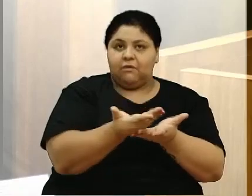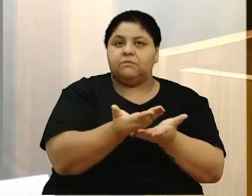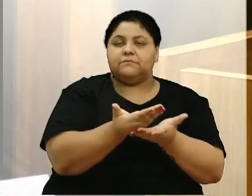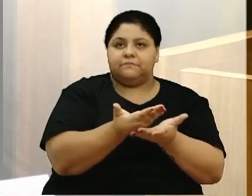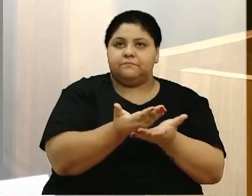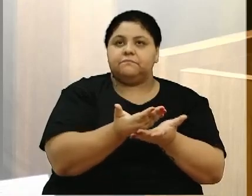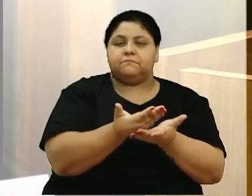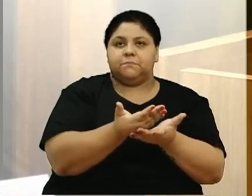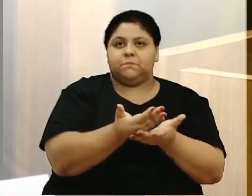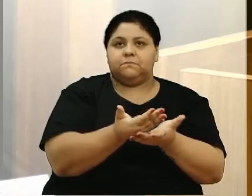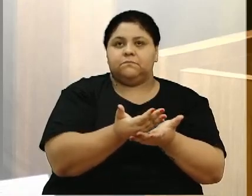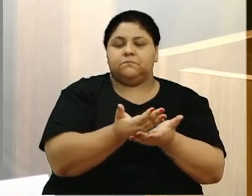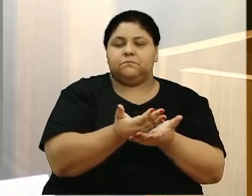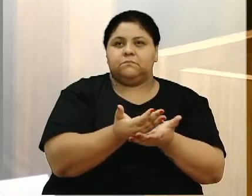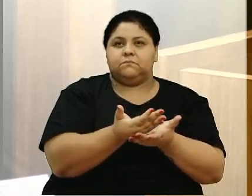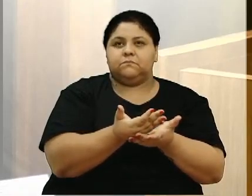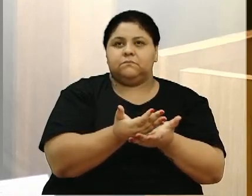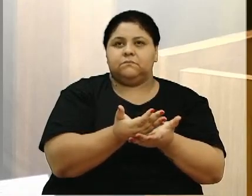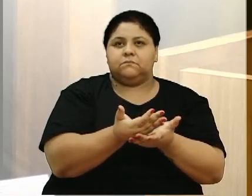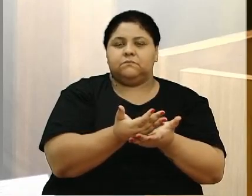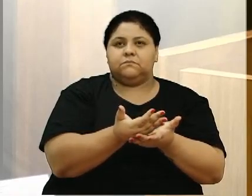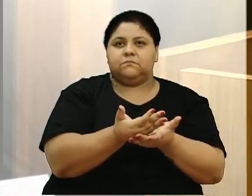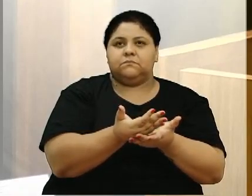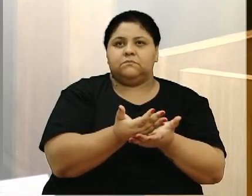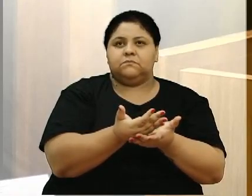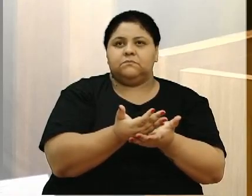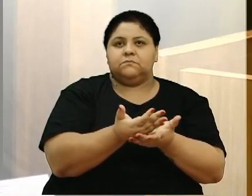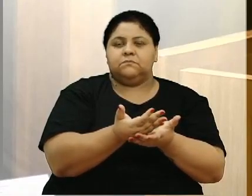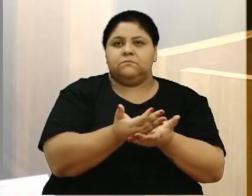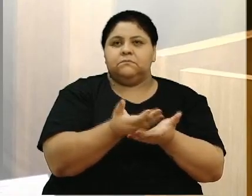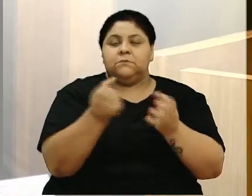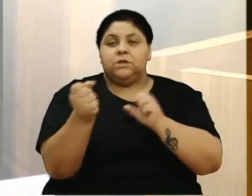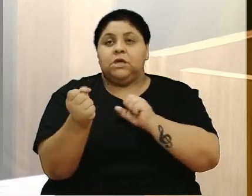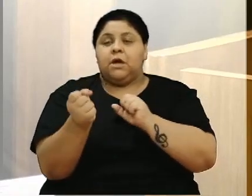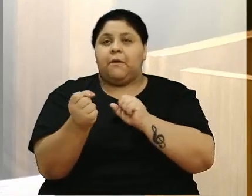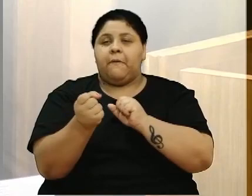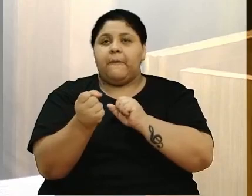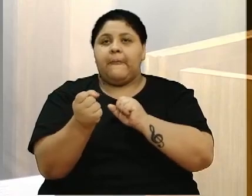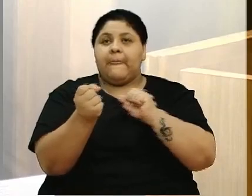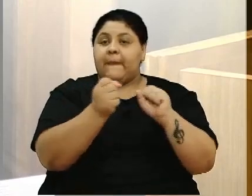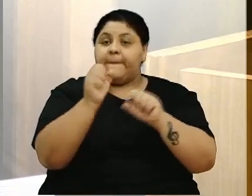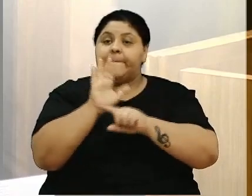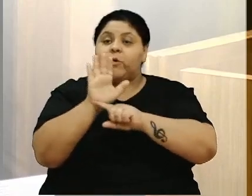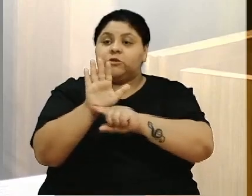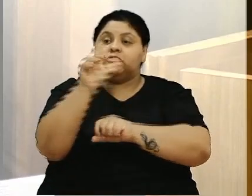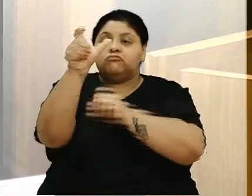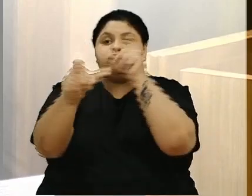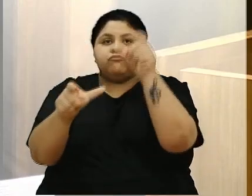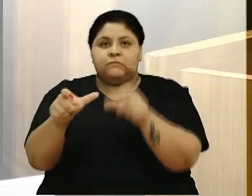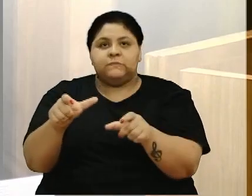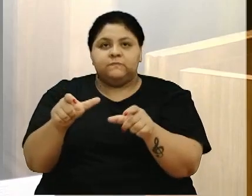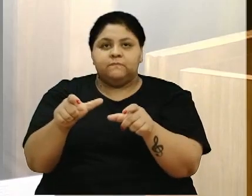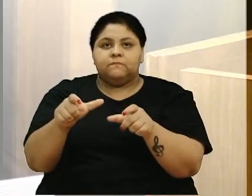de água, essa tarifa de água que possa ajudar essas pessoas que